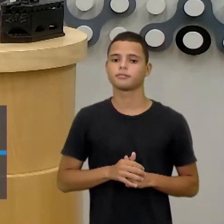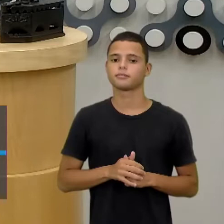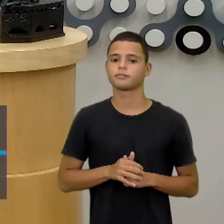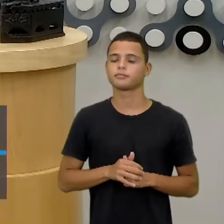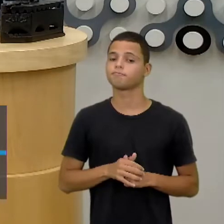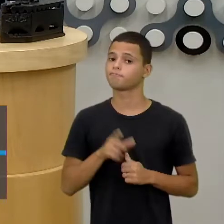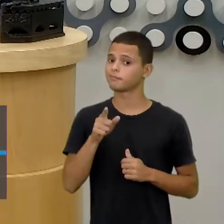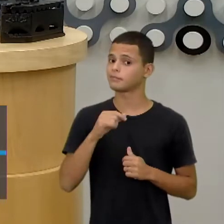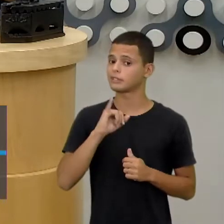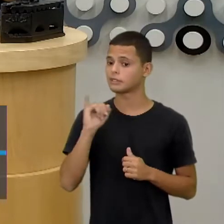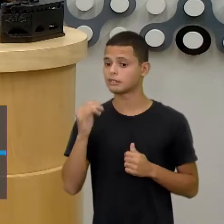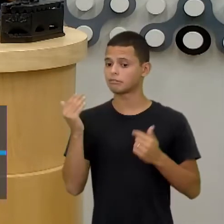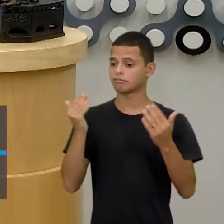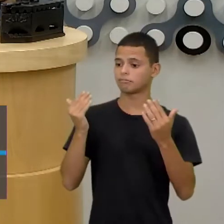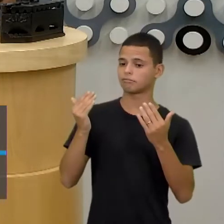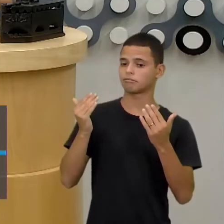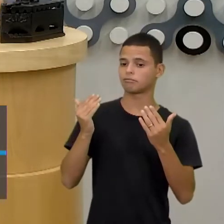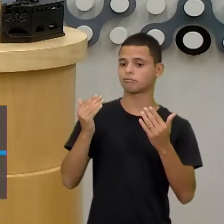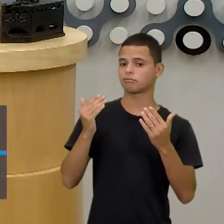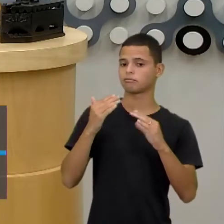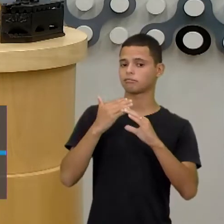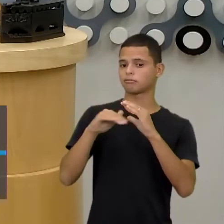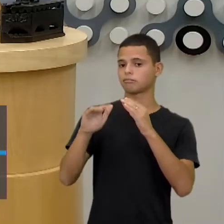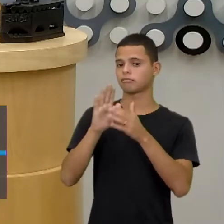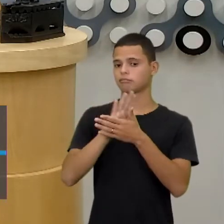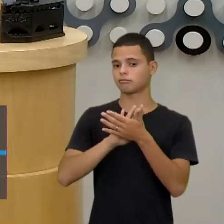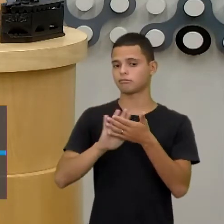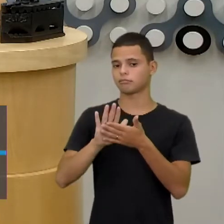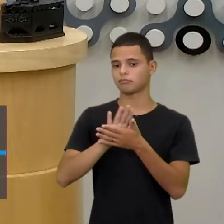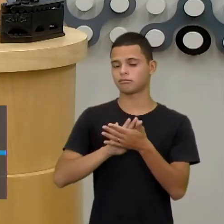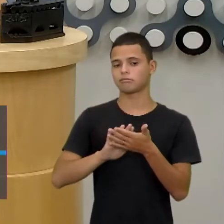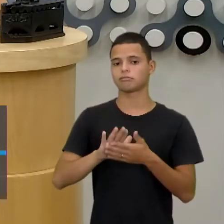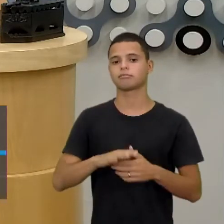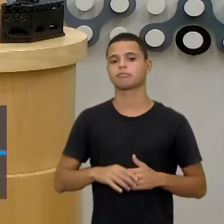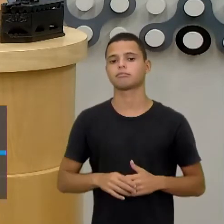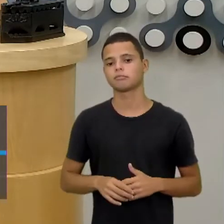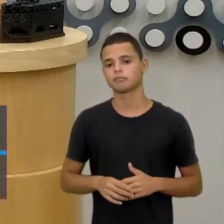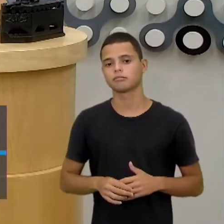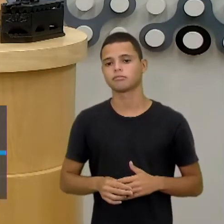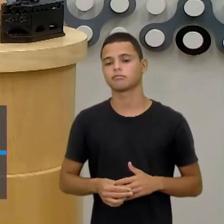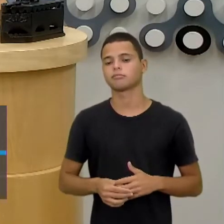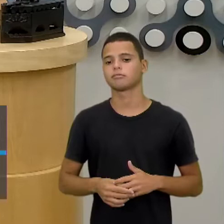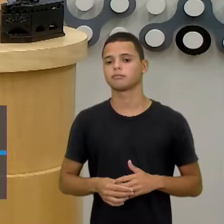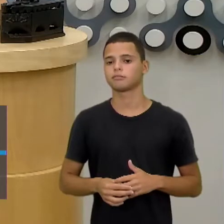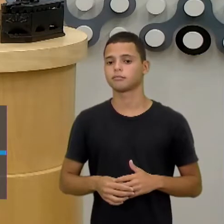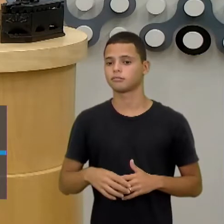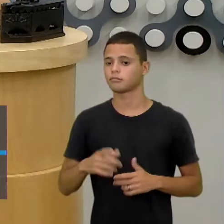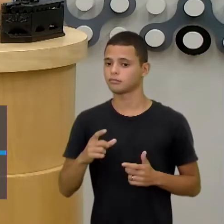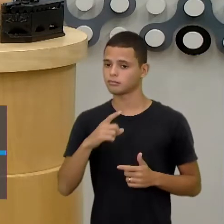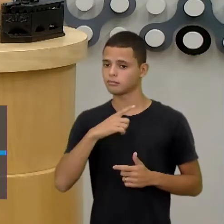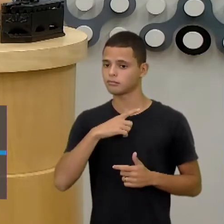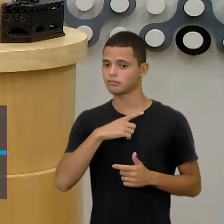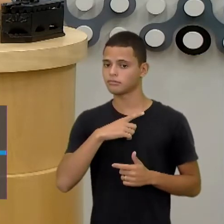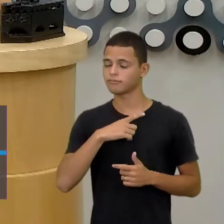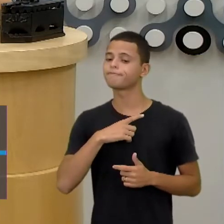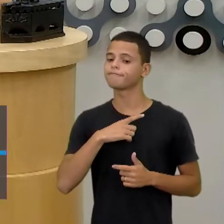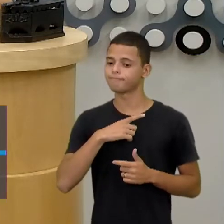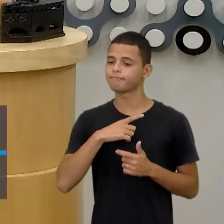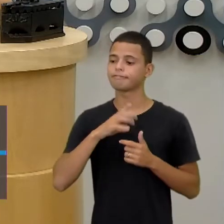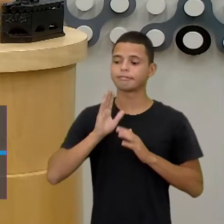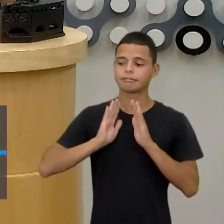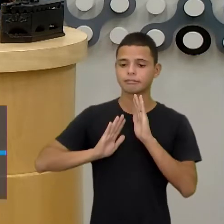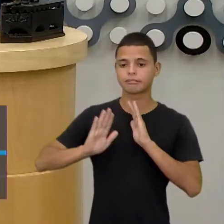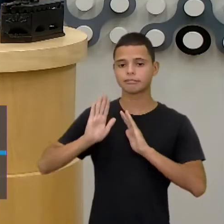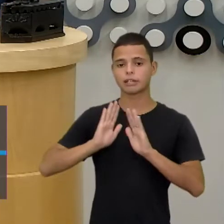não mande. Isso, na dúvida, não mande. Manda um emoji, acho que é melhor. Isso. Mas sabe que até... emojis? Tem que tomar muito cuidado. Então,